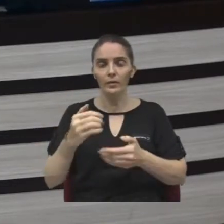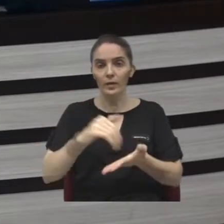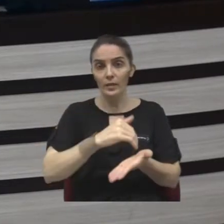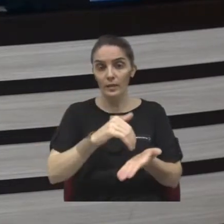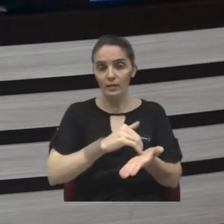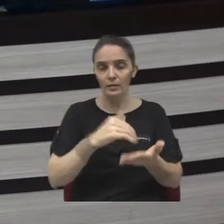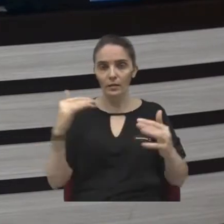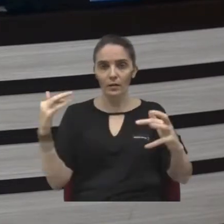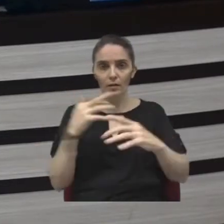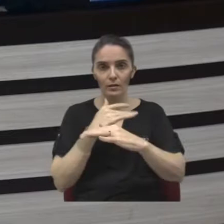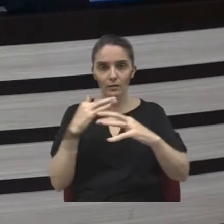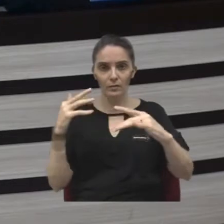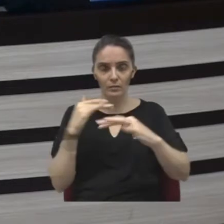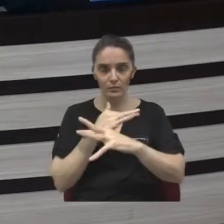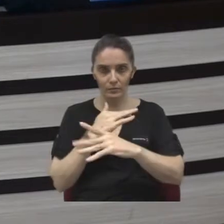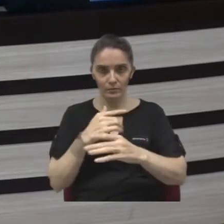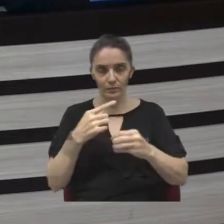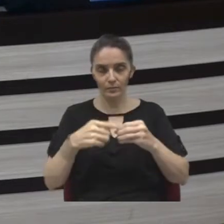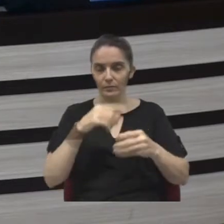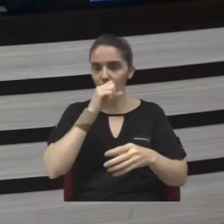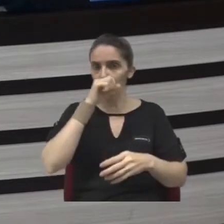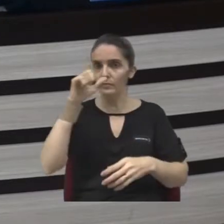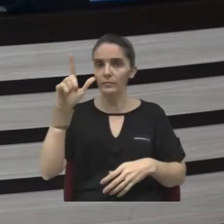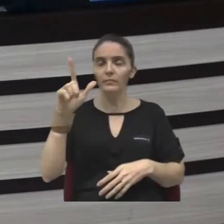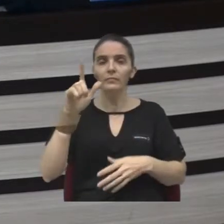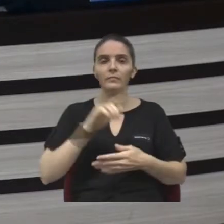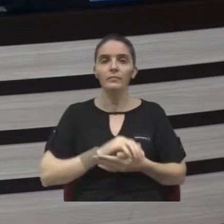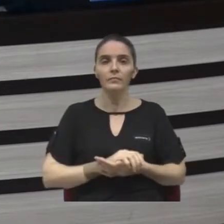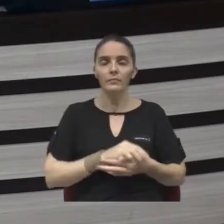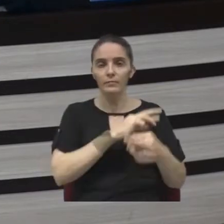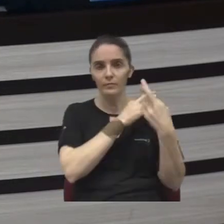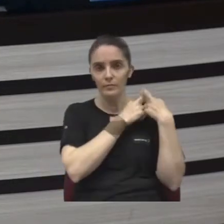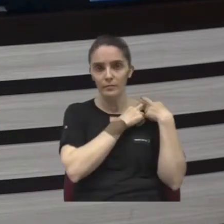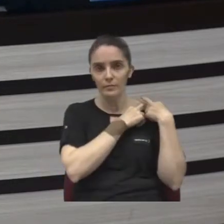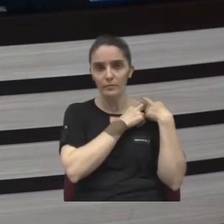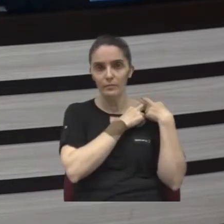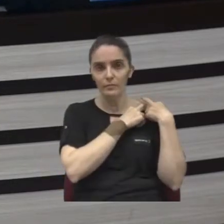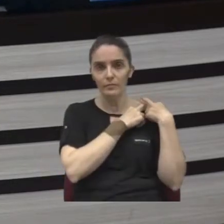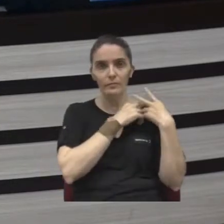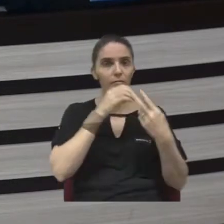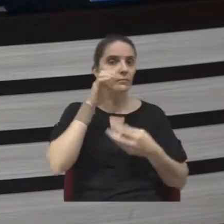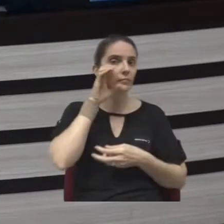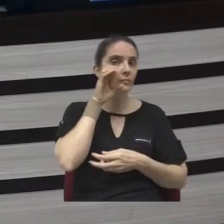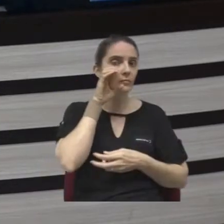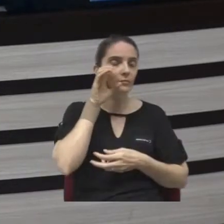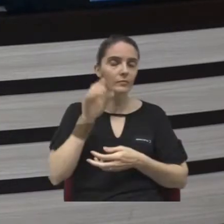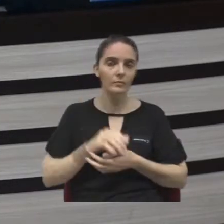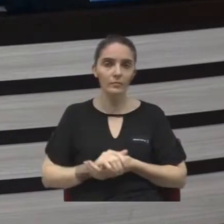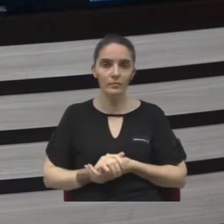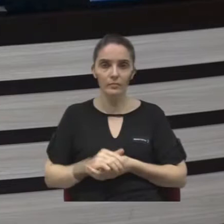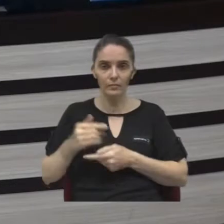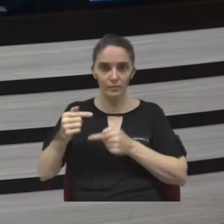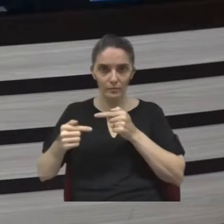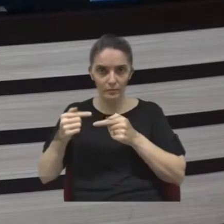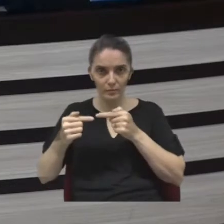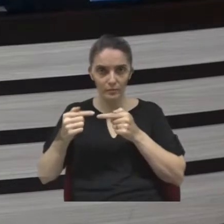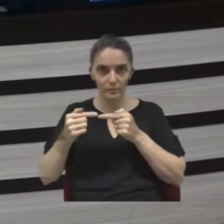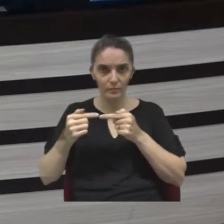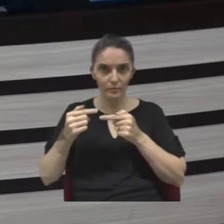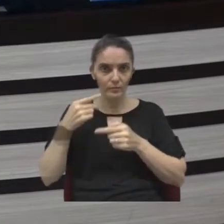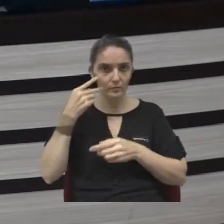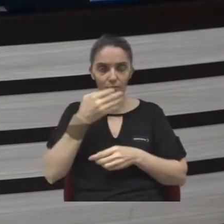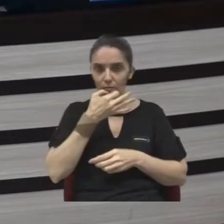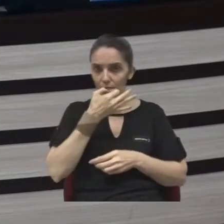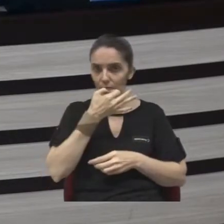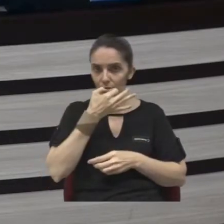Fundurb, no município de Limeira. Autoria, vereadora Constância Félix. O requerimento está em discussão. Algum vereador deseja discutir o